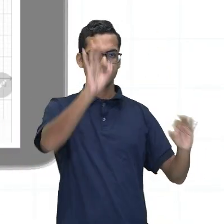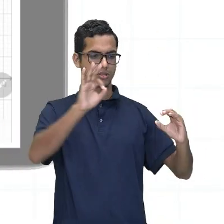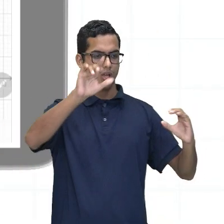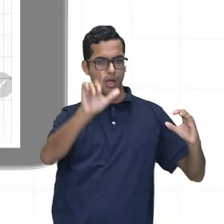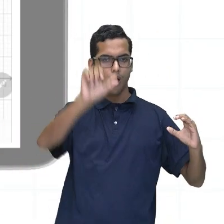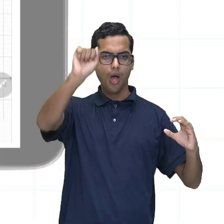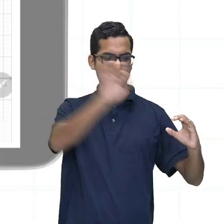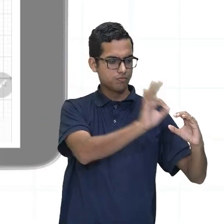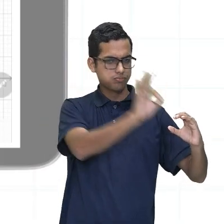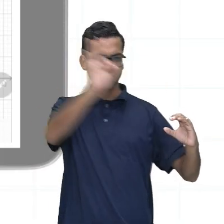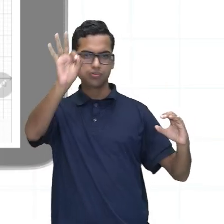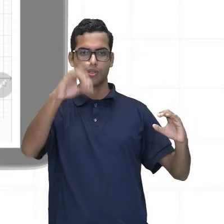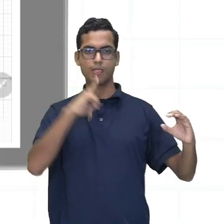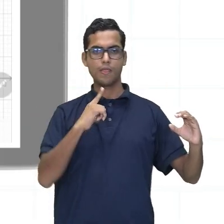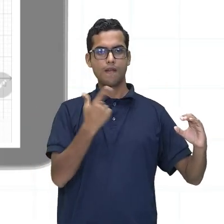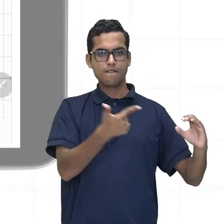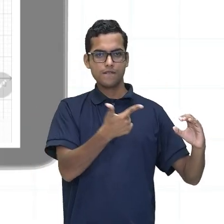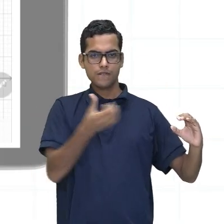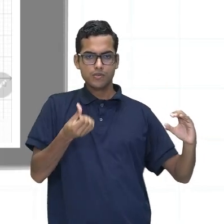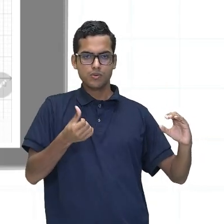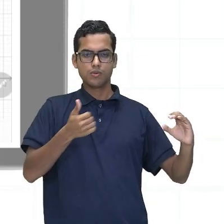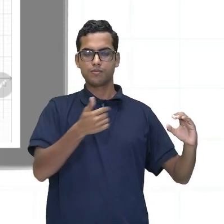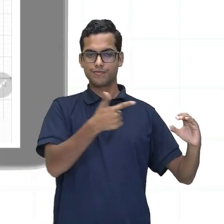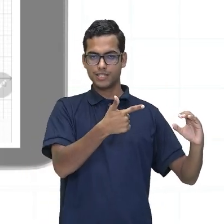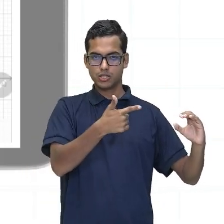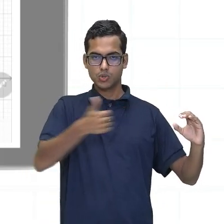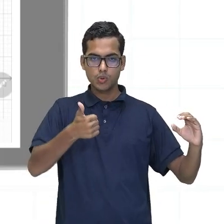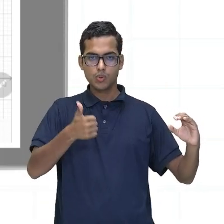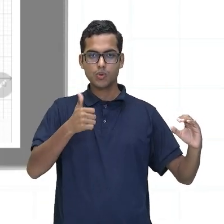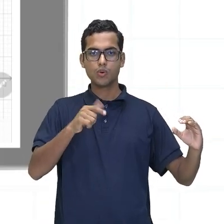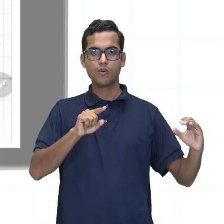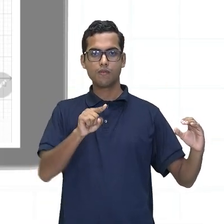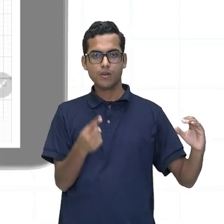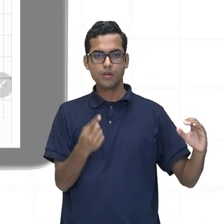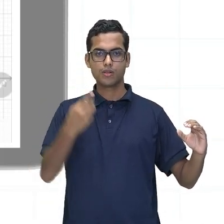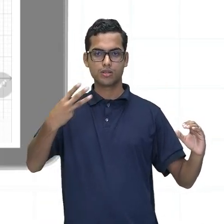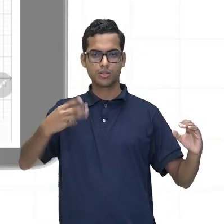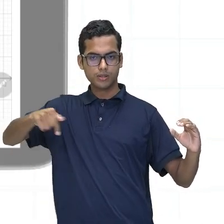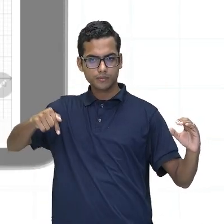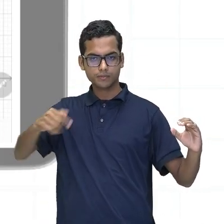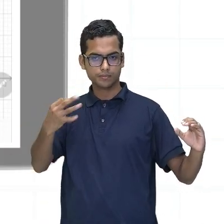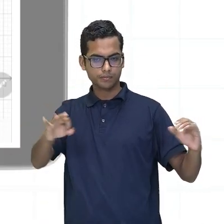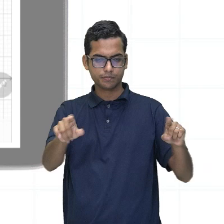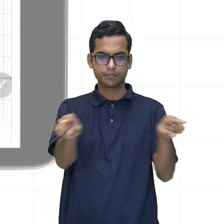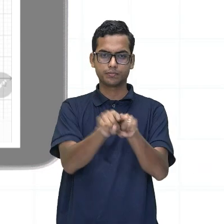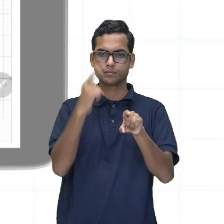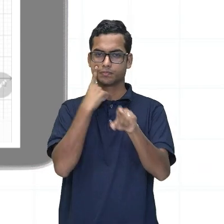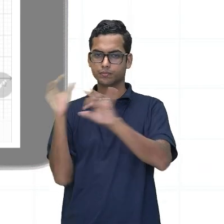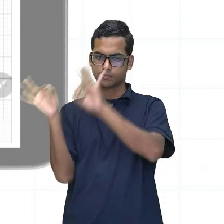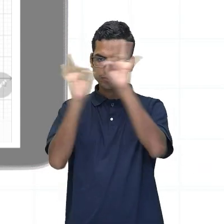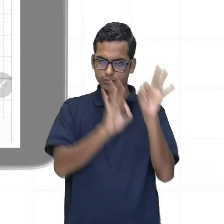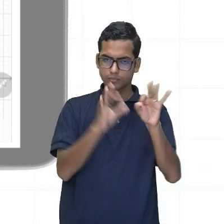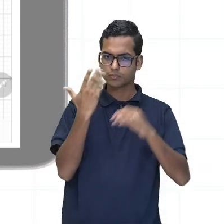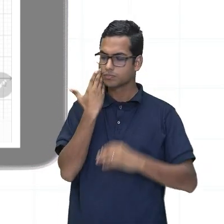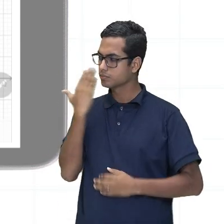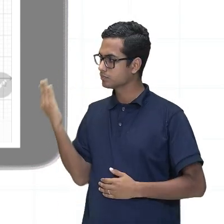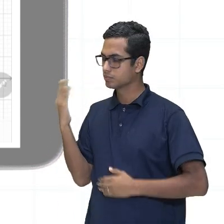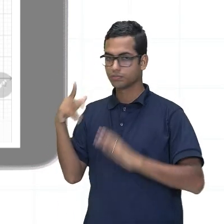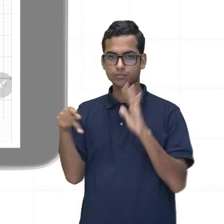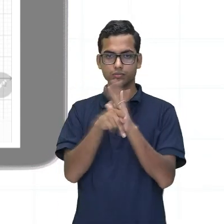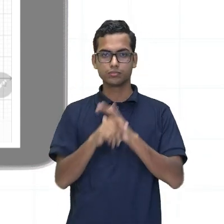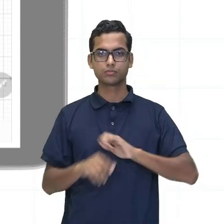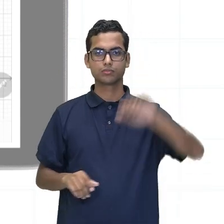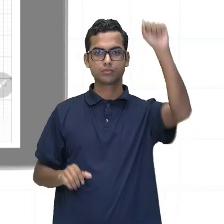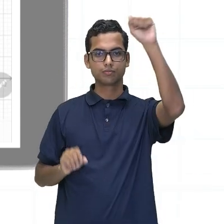21,37. A maior medida é a que vai do vértice B até o vértice C, é a medida igual